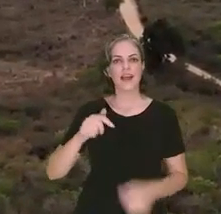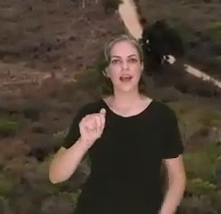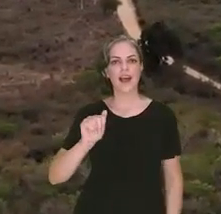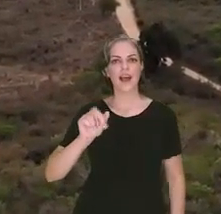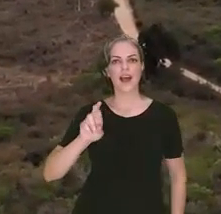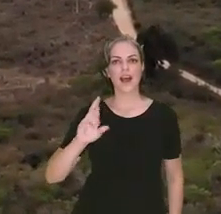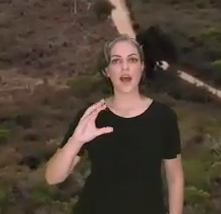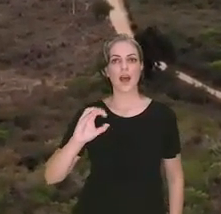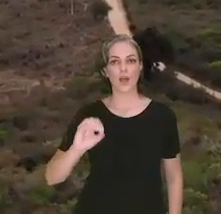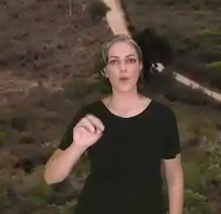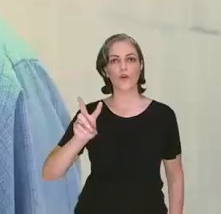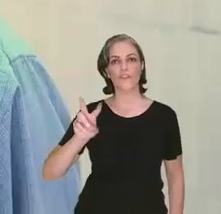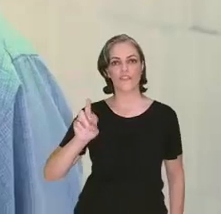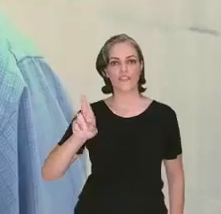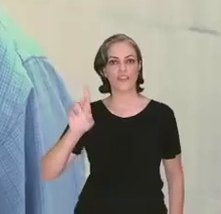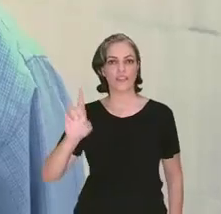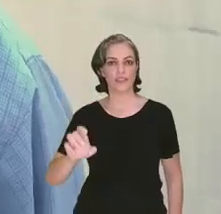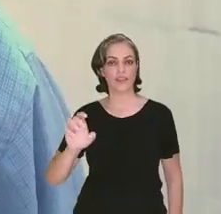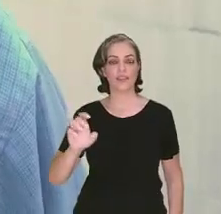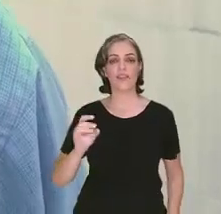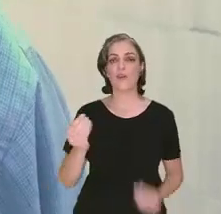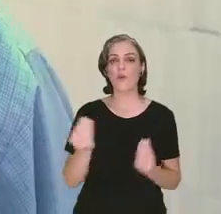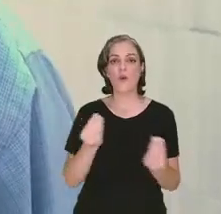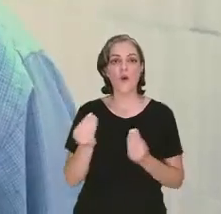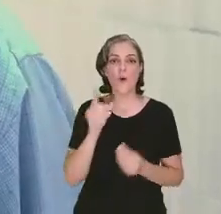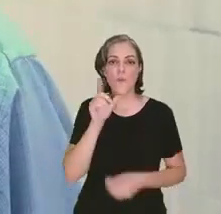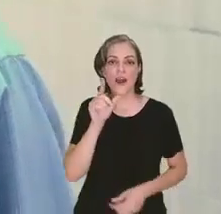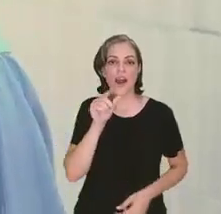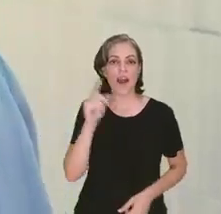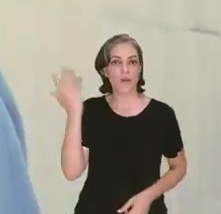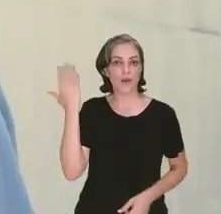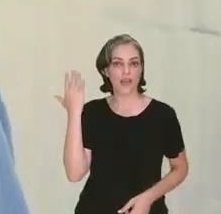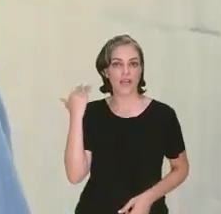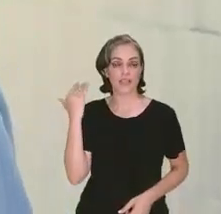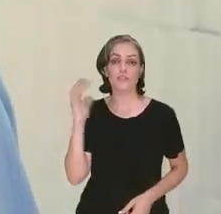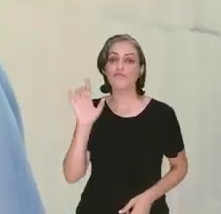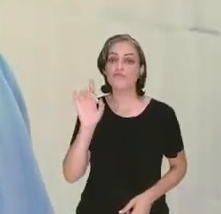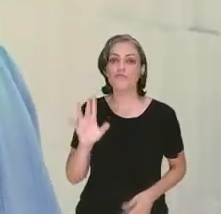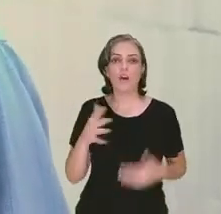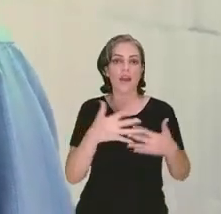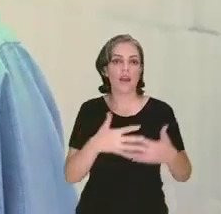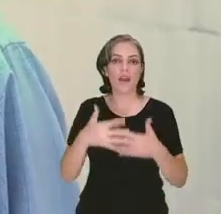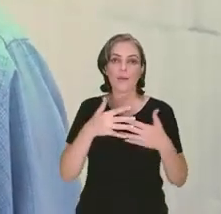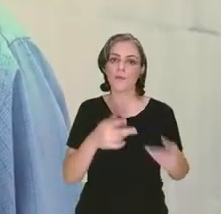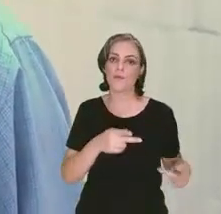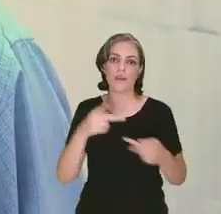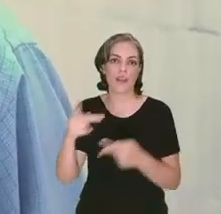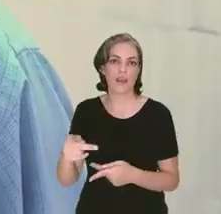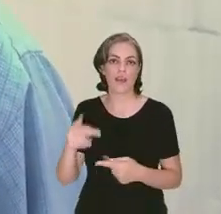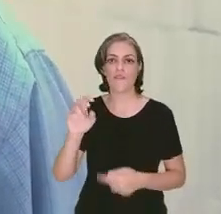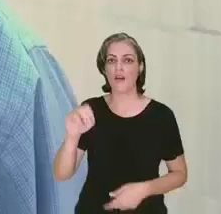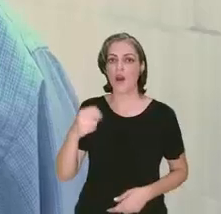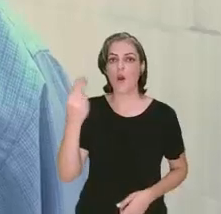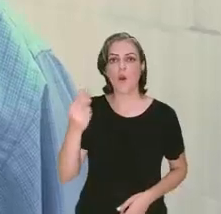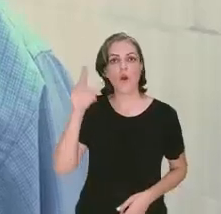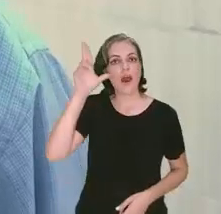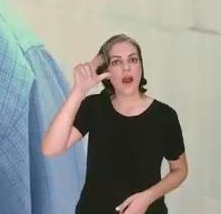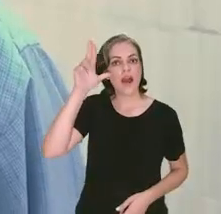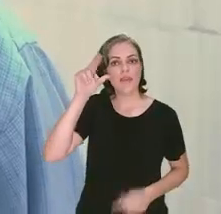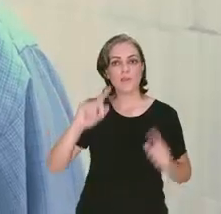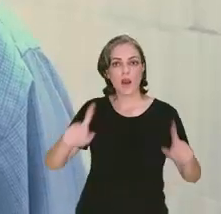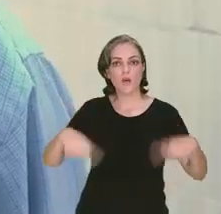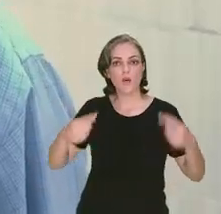Arcoverde era abastecida através de caminhões pipas carroças contrações animais e